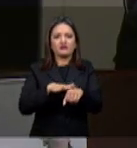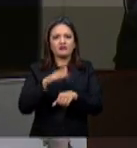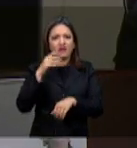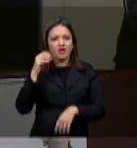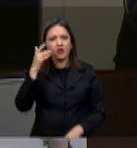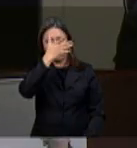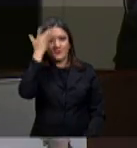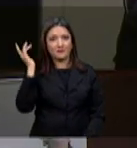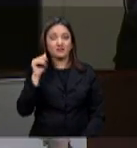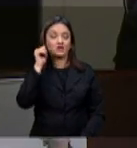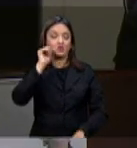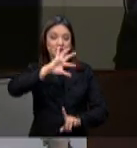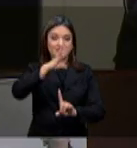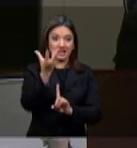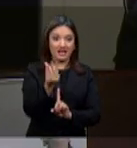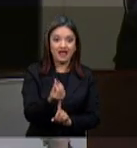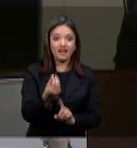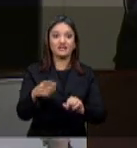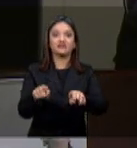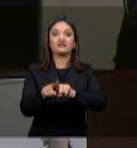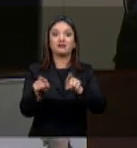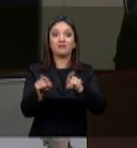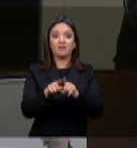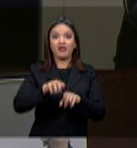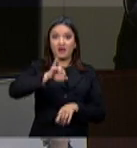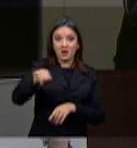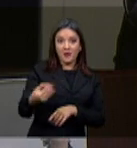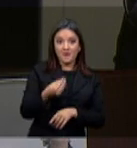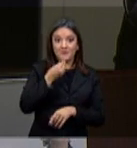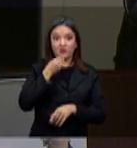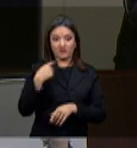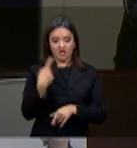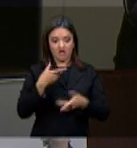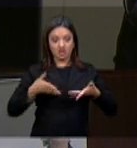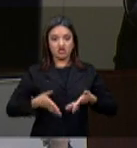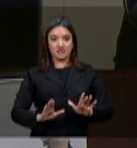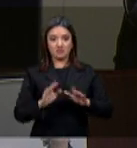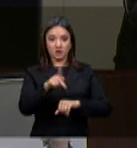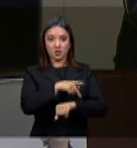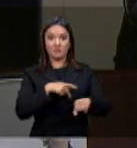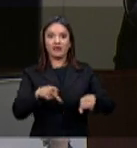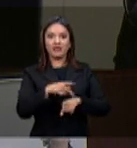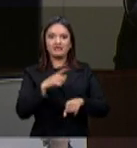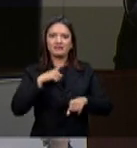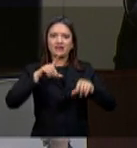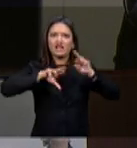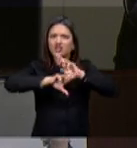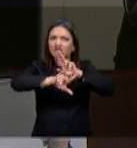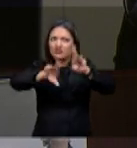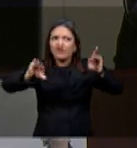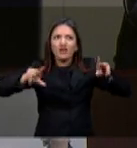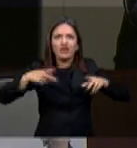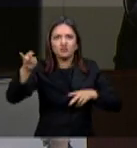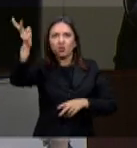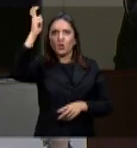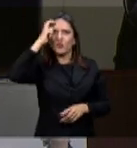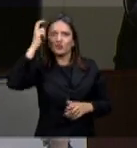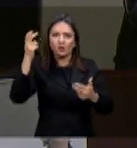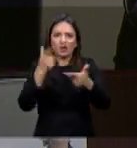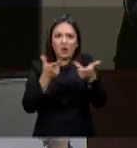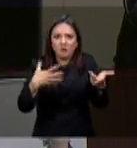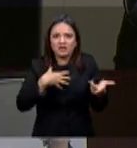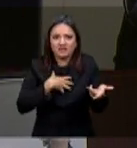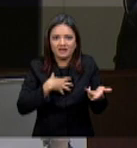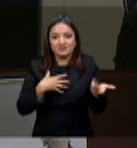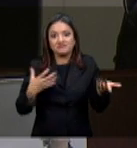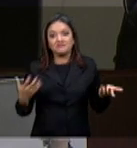colher novas palavras e melodias, aproveitar que nascemos num país de tantas riquezas diferentes. Isso